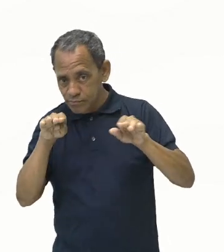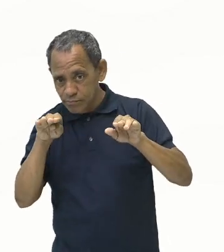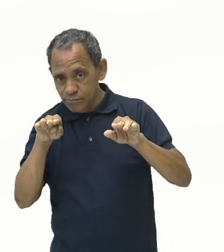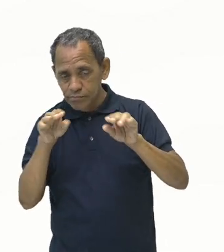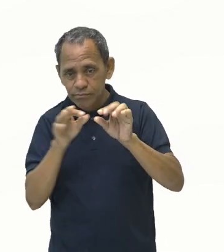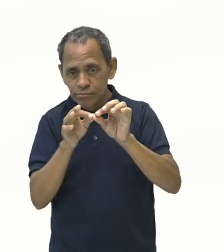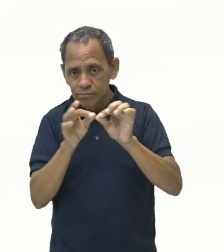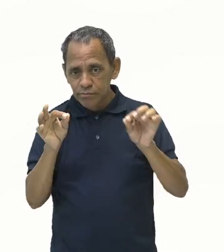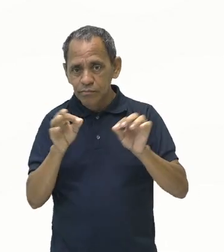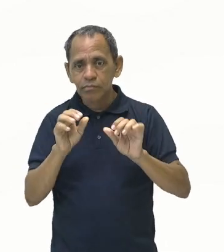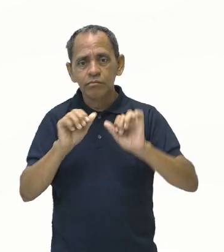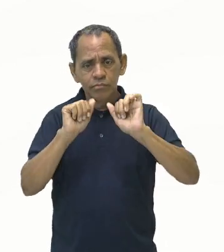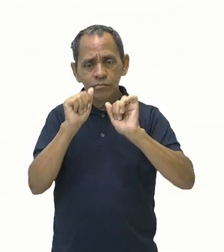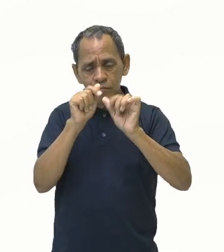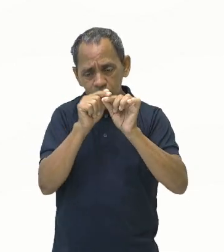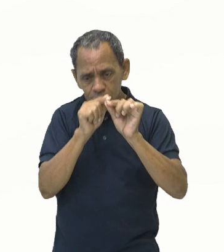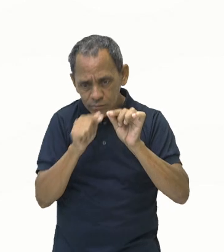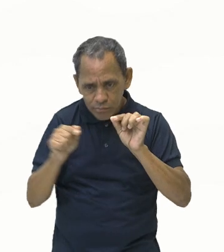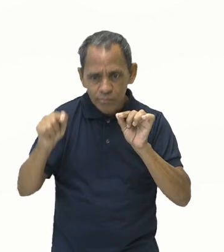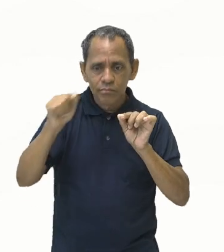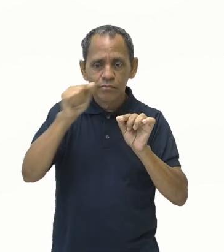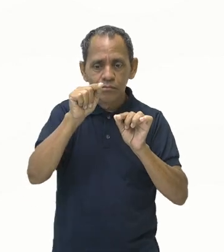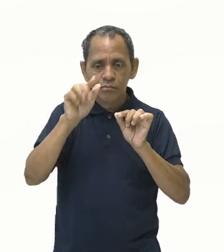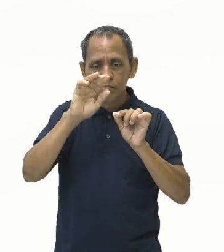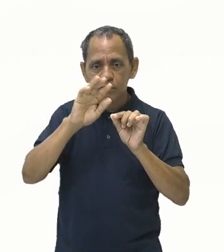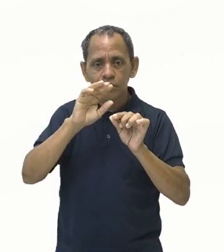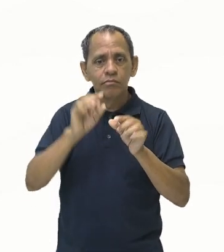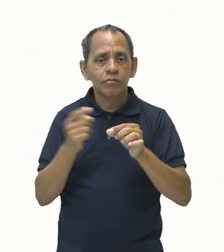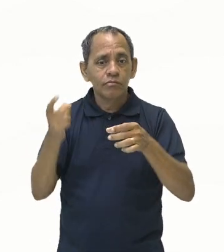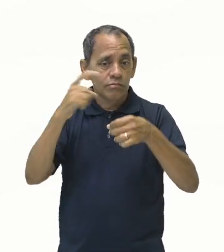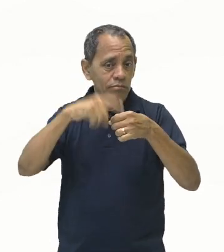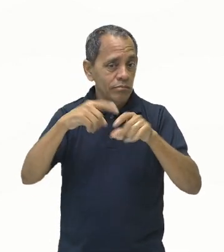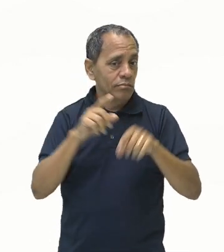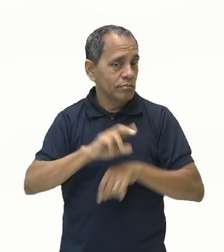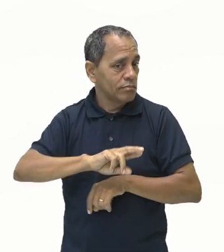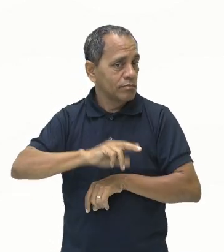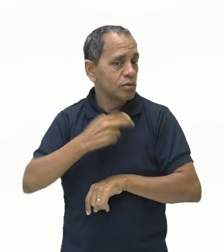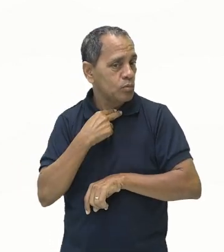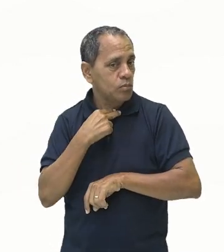fazer curva, mas ele não pode voltar, tá? Então ele tem que ser em sequência.